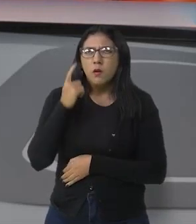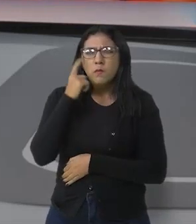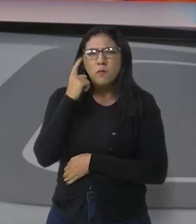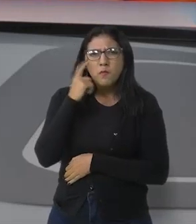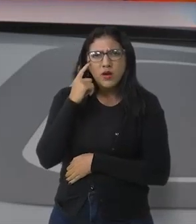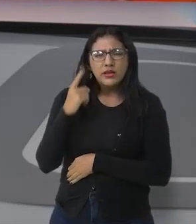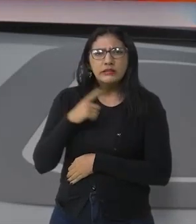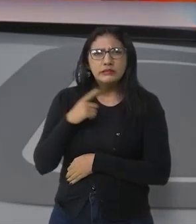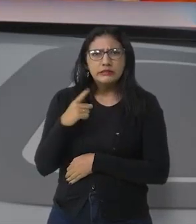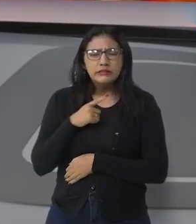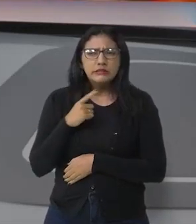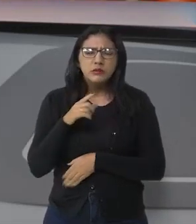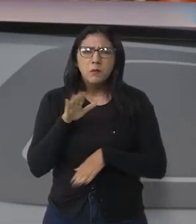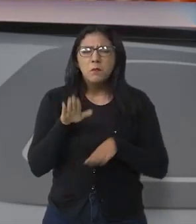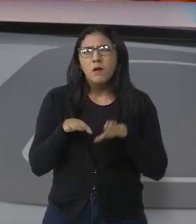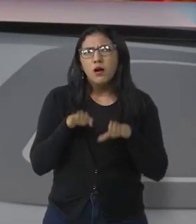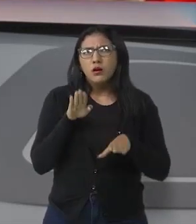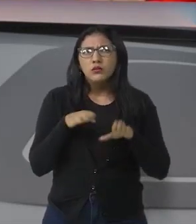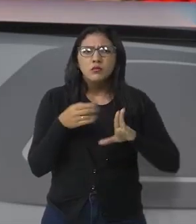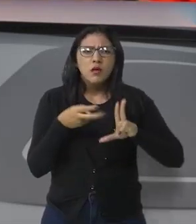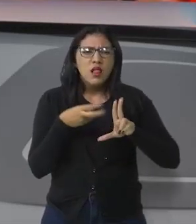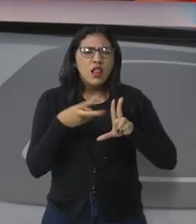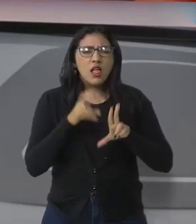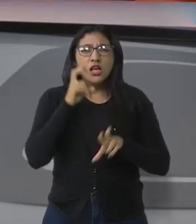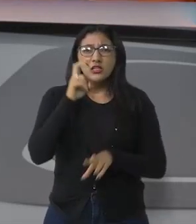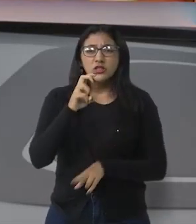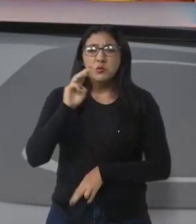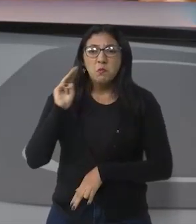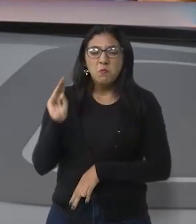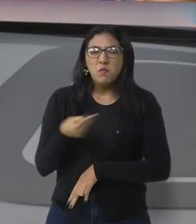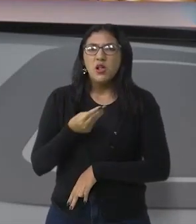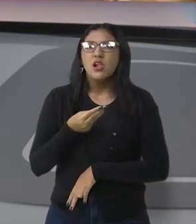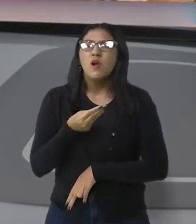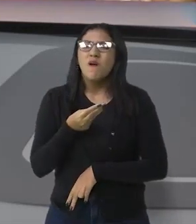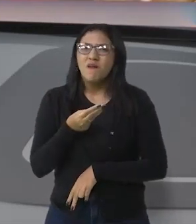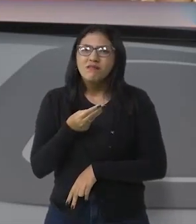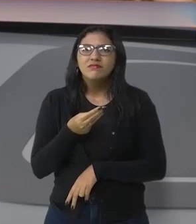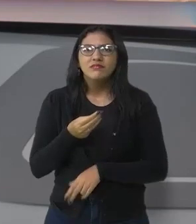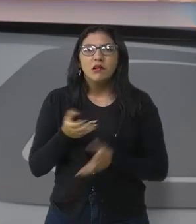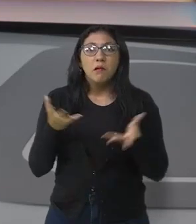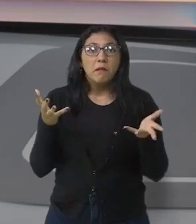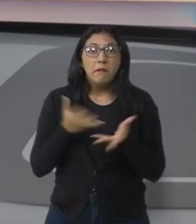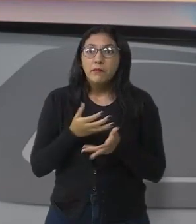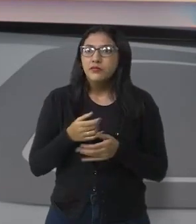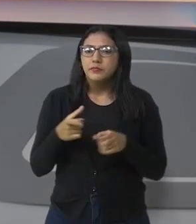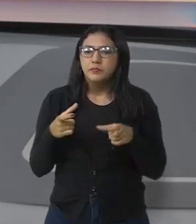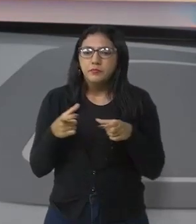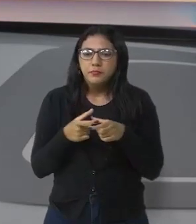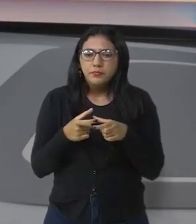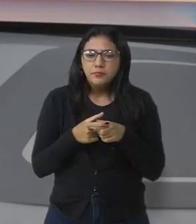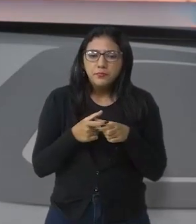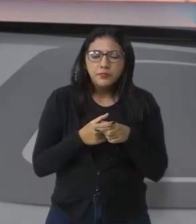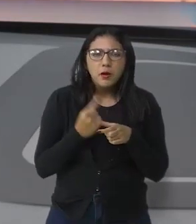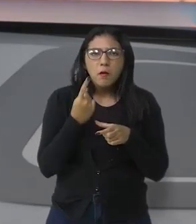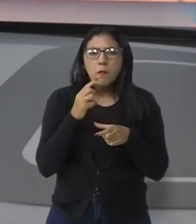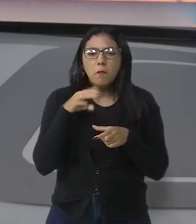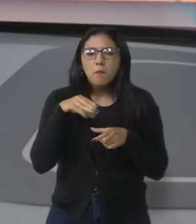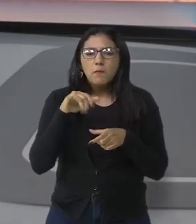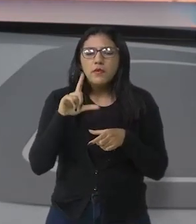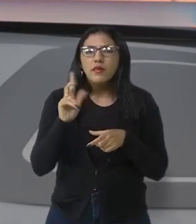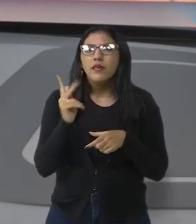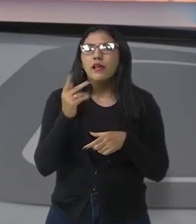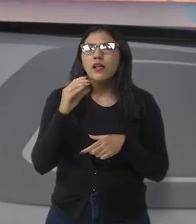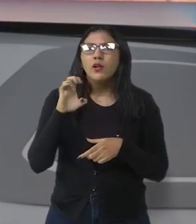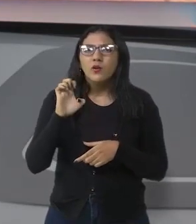Brasil, existiam cerca de 5 milhões de indígenas. Hoje não chega nem a 1 milhão se a gente contar todos os